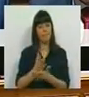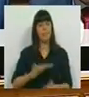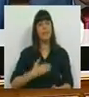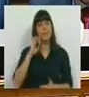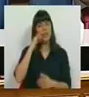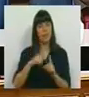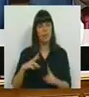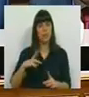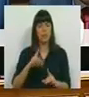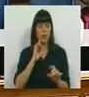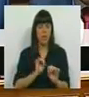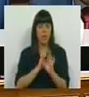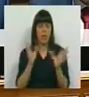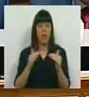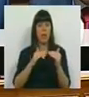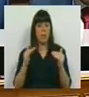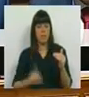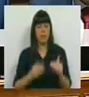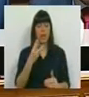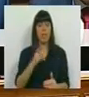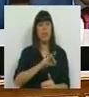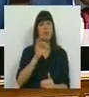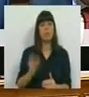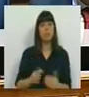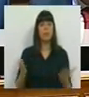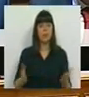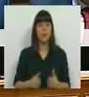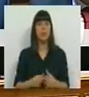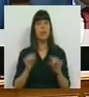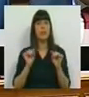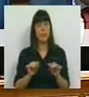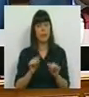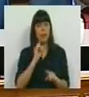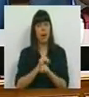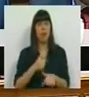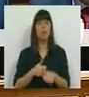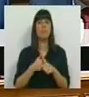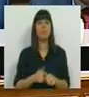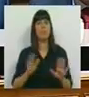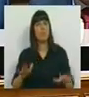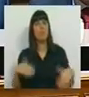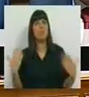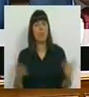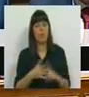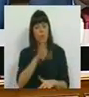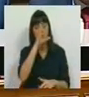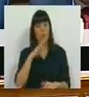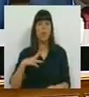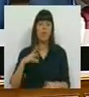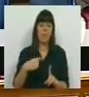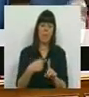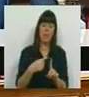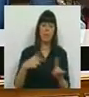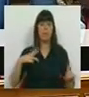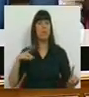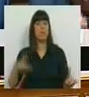déficit português claramente abaixo de 3% e, nessa medida, permitir ao Governo português beneficiar,